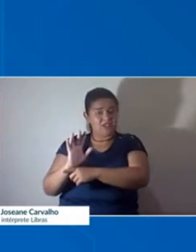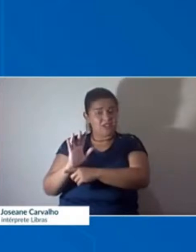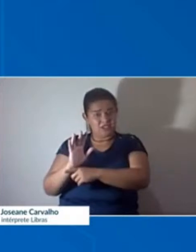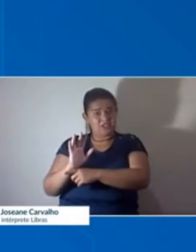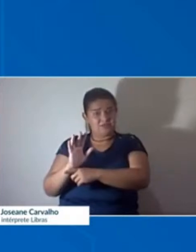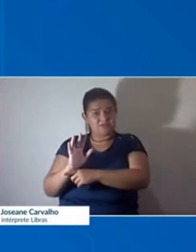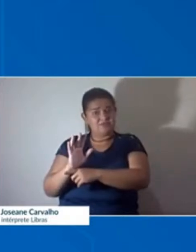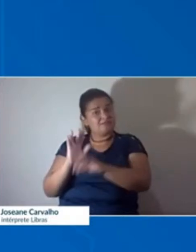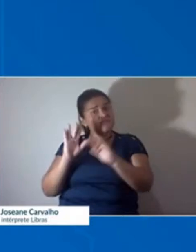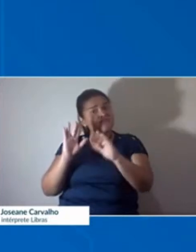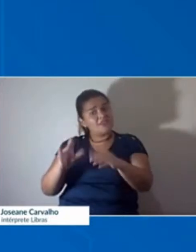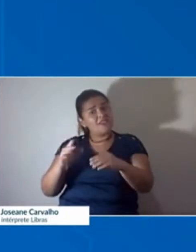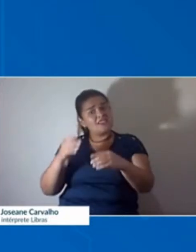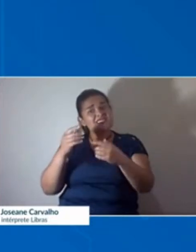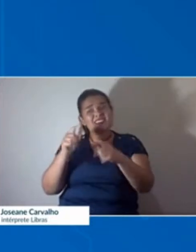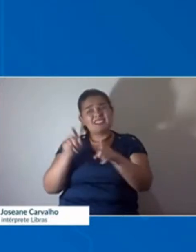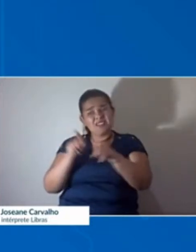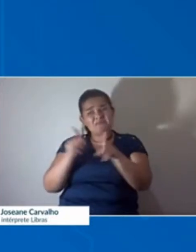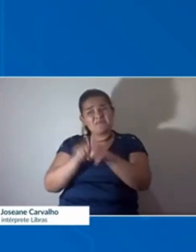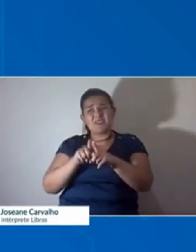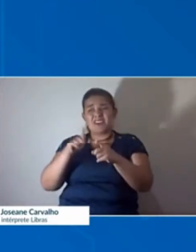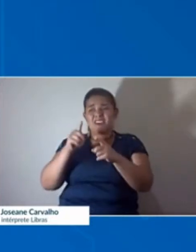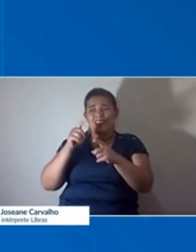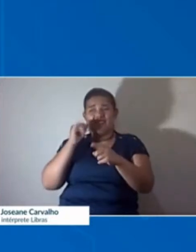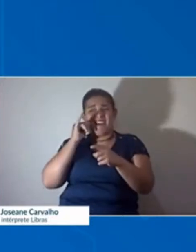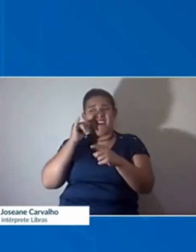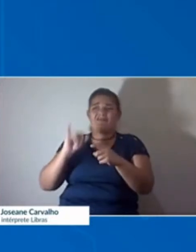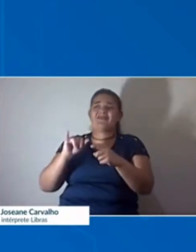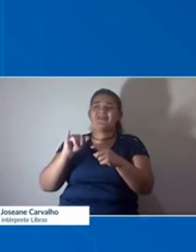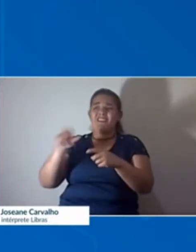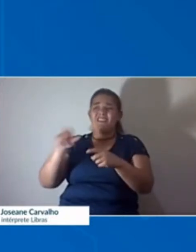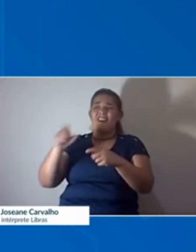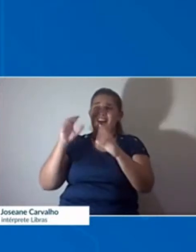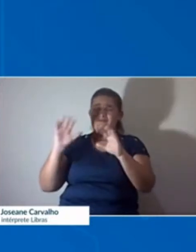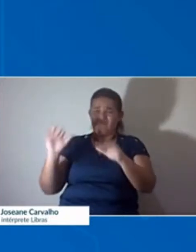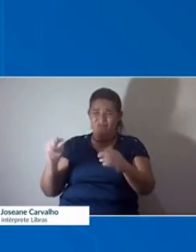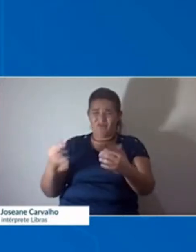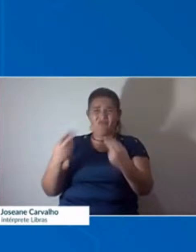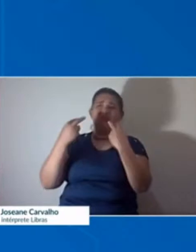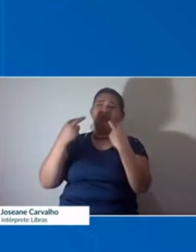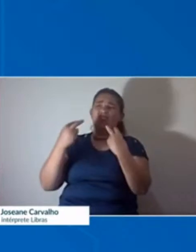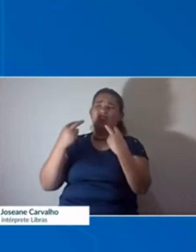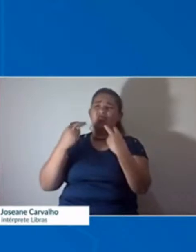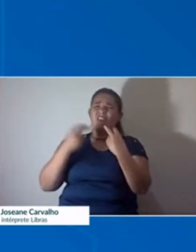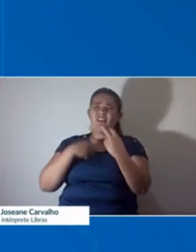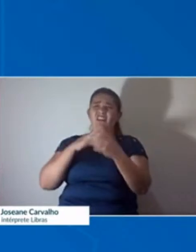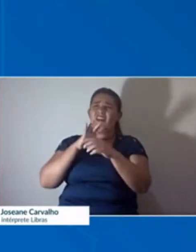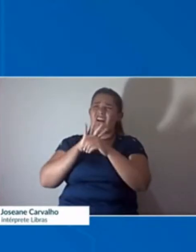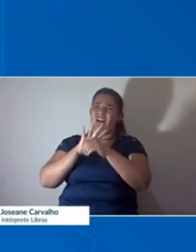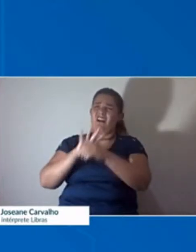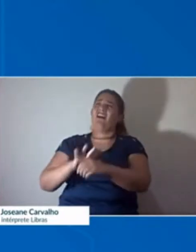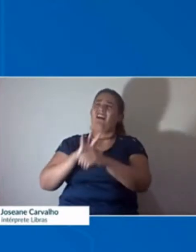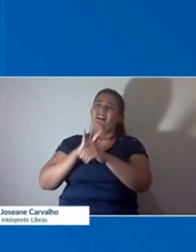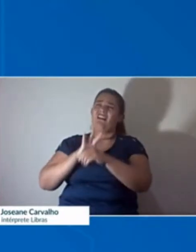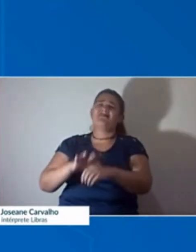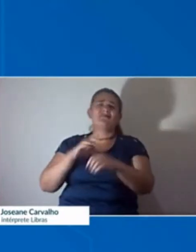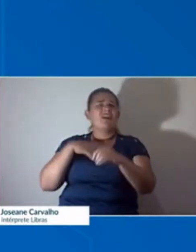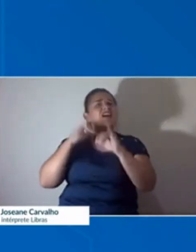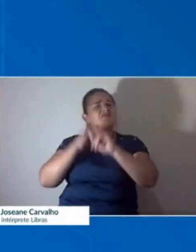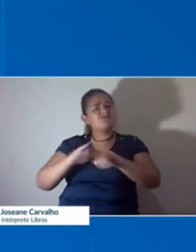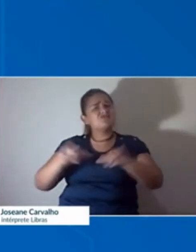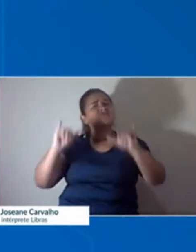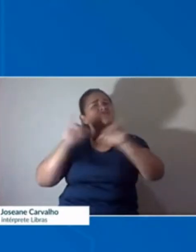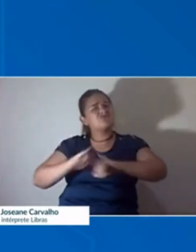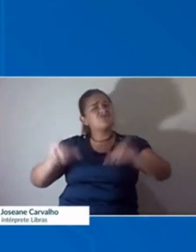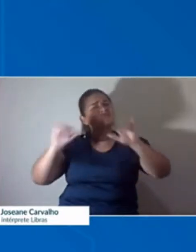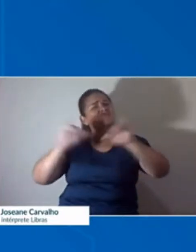essas desconstruções, essas tentativas de desconstruções que a gente tem feito, tanto para divulgação, né, da